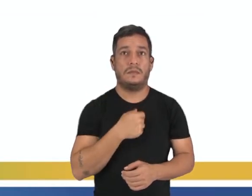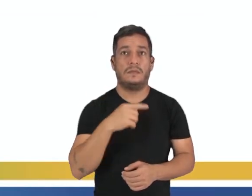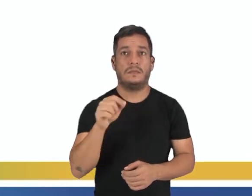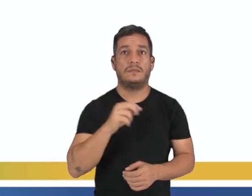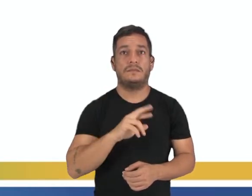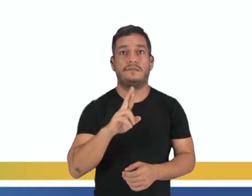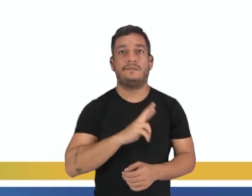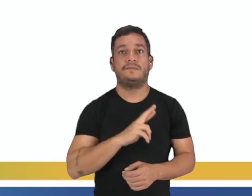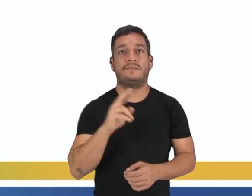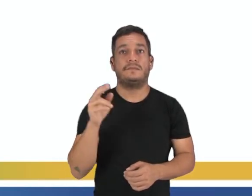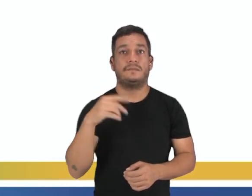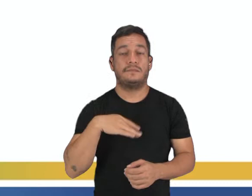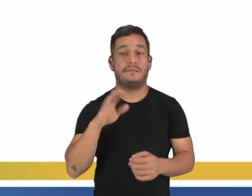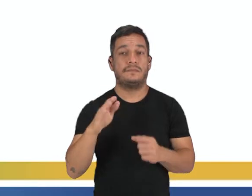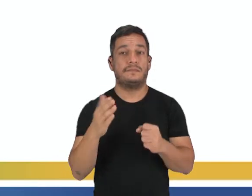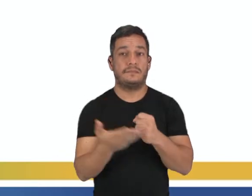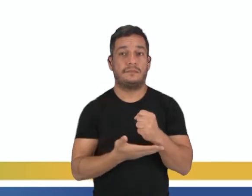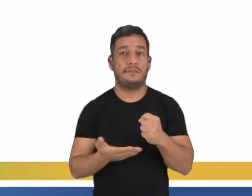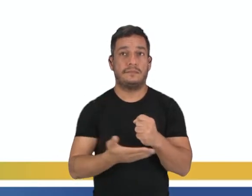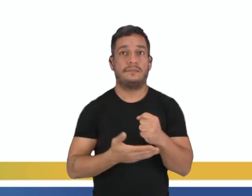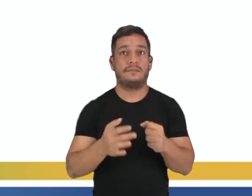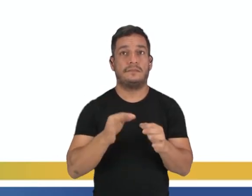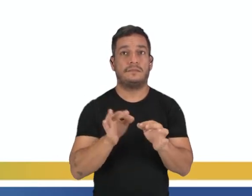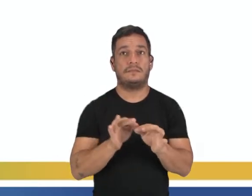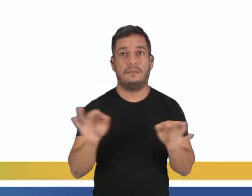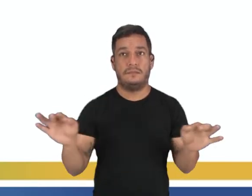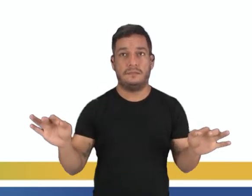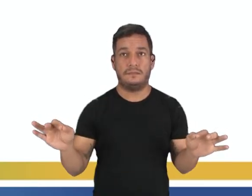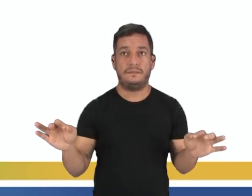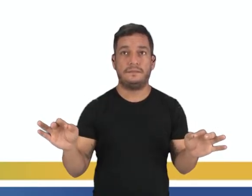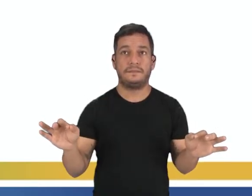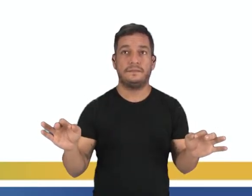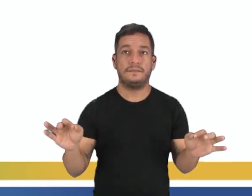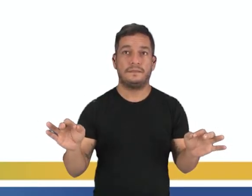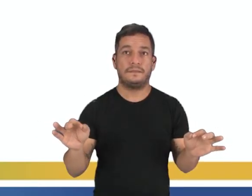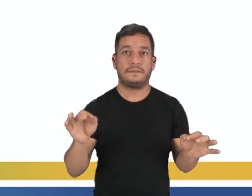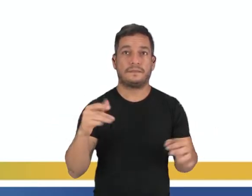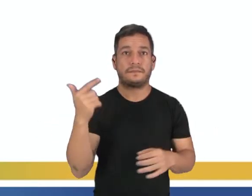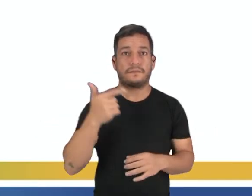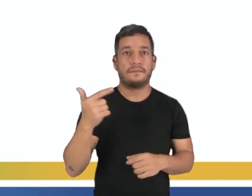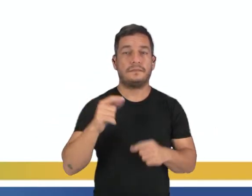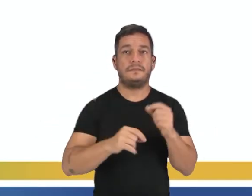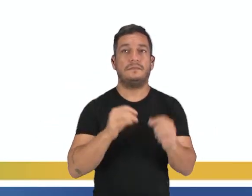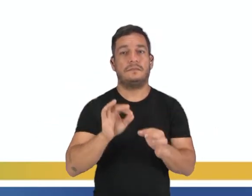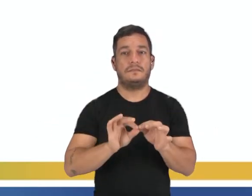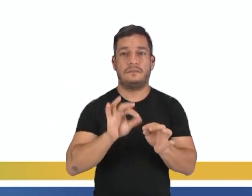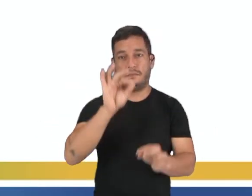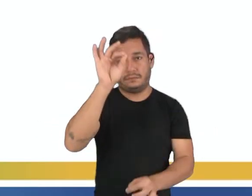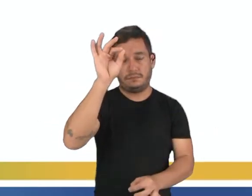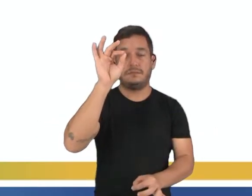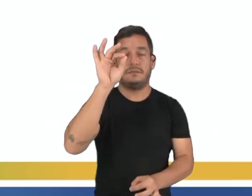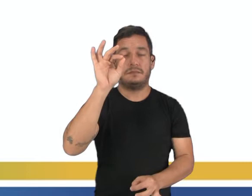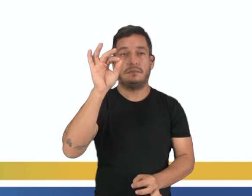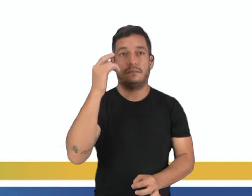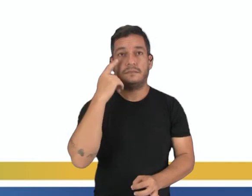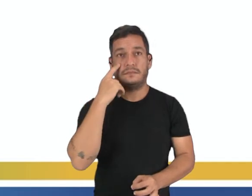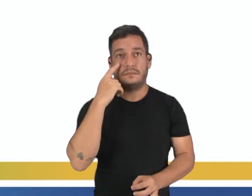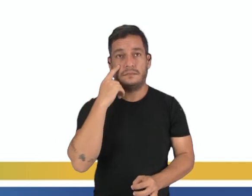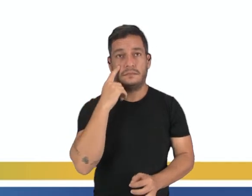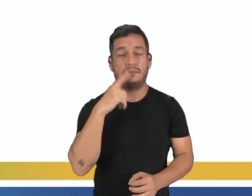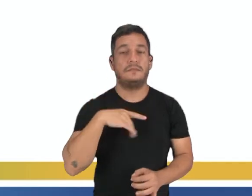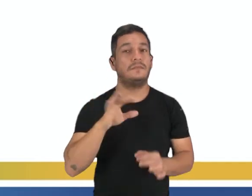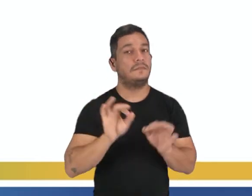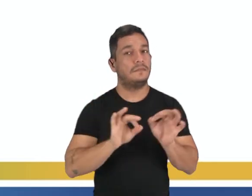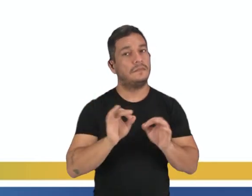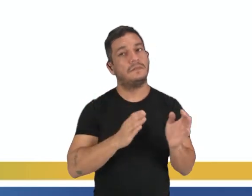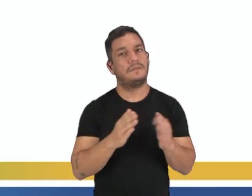é referente ao eixo horizontal, certo? E o segundo ao eixo vertical, olha aí. Então, tem uma